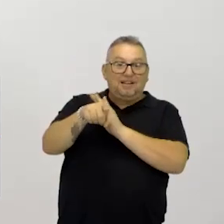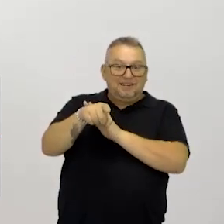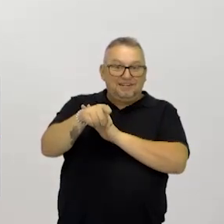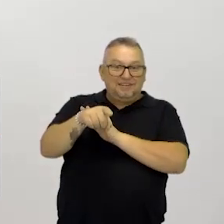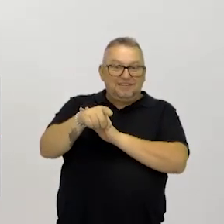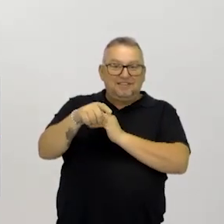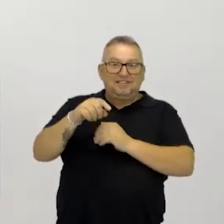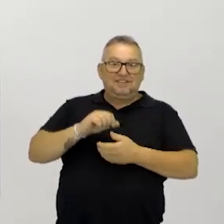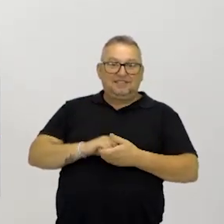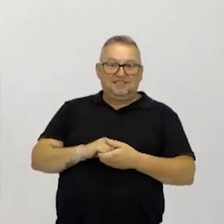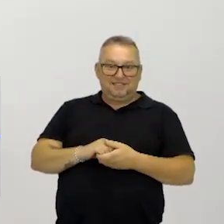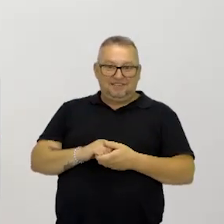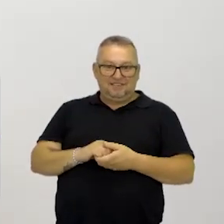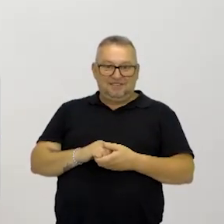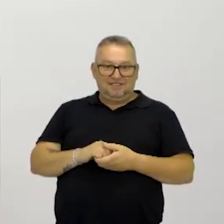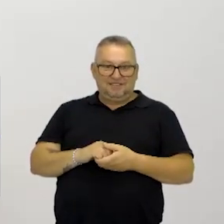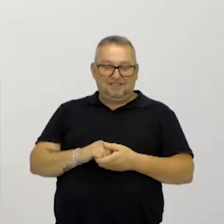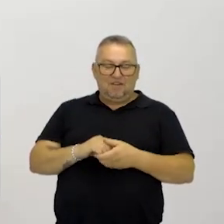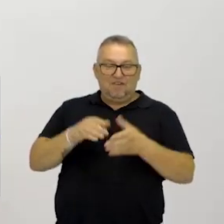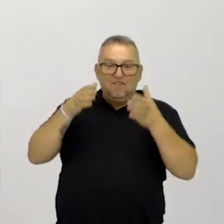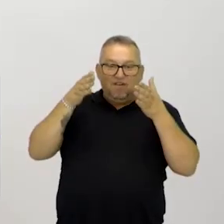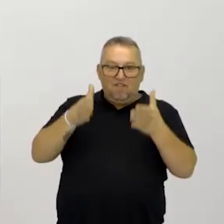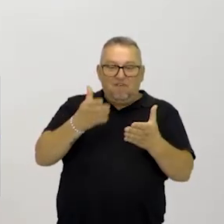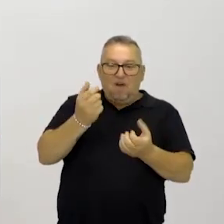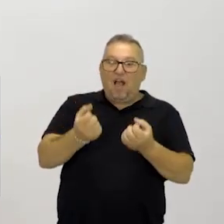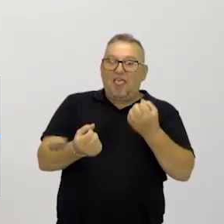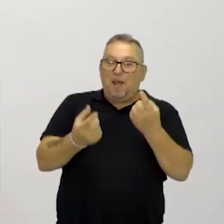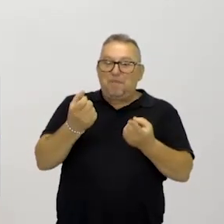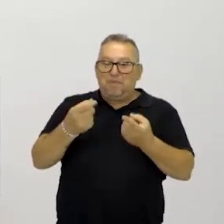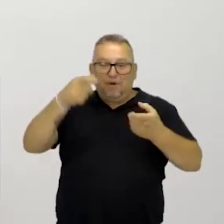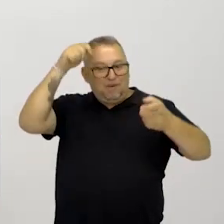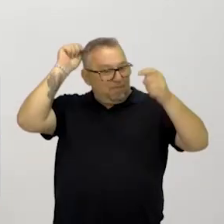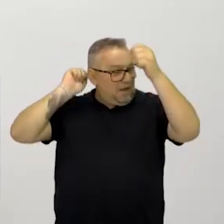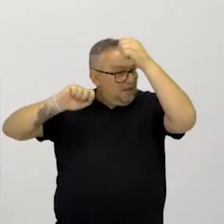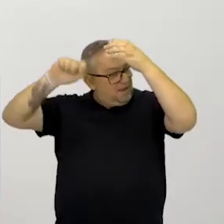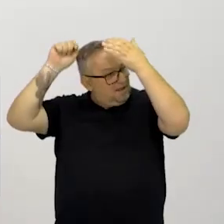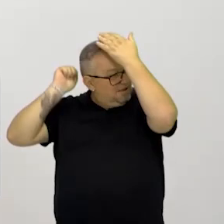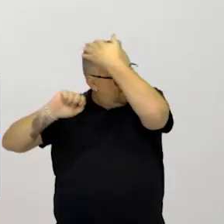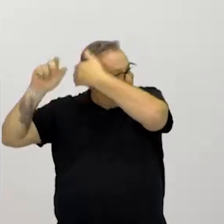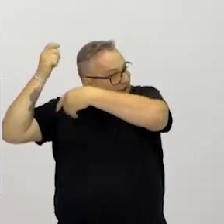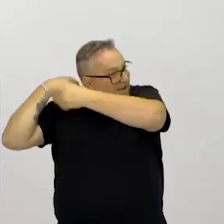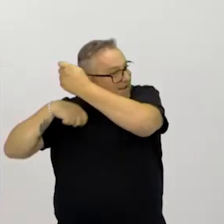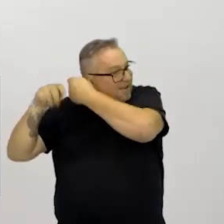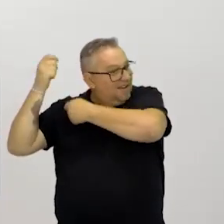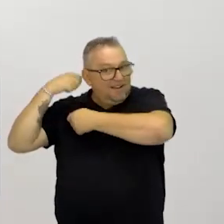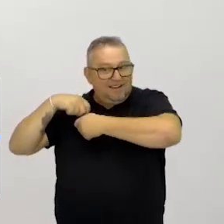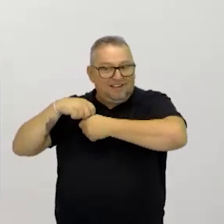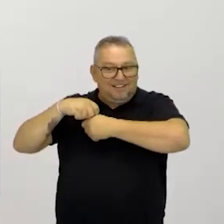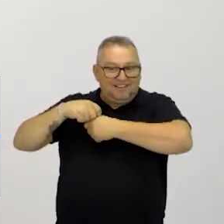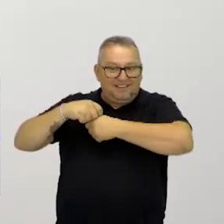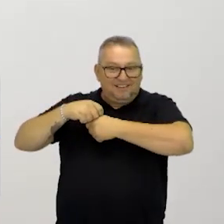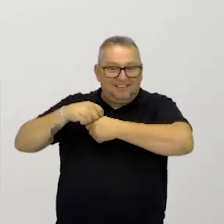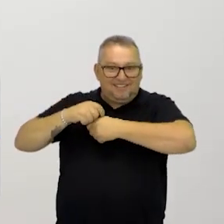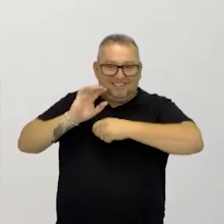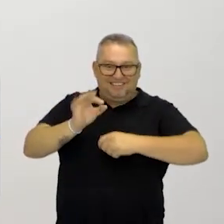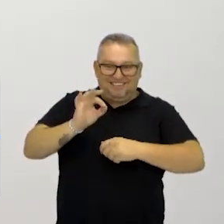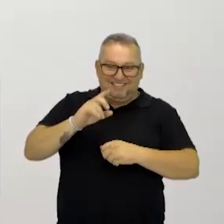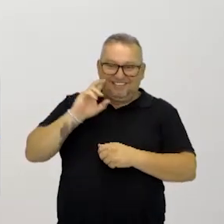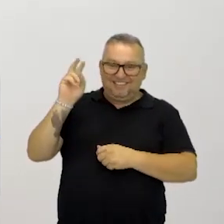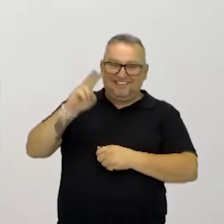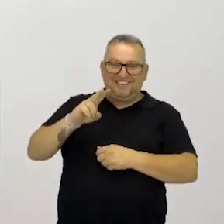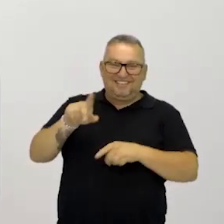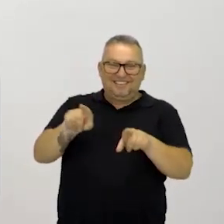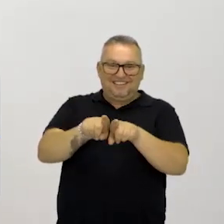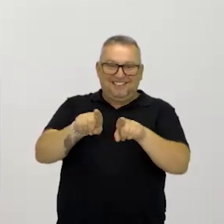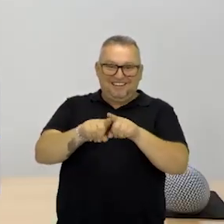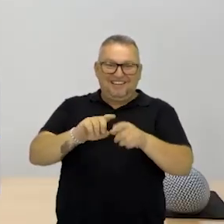gente. Foca na pipoca, penteia o cabelo aí, porque vai a nossa primeira pergunta, Vivi. Combinado. Vamos lá, vamos ver se a Vivi acerta também,